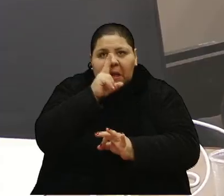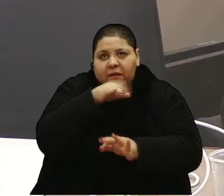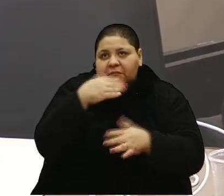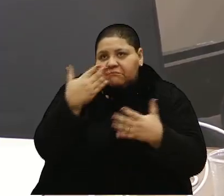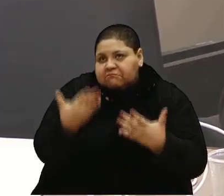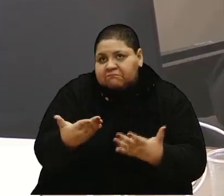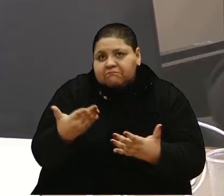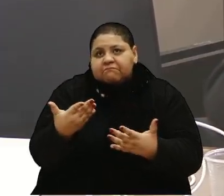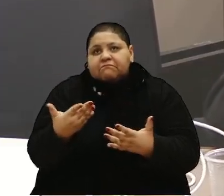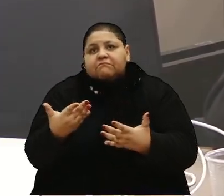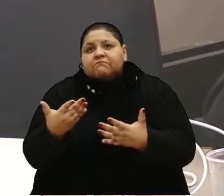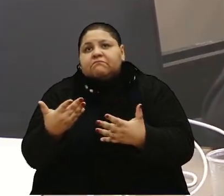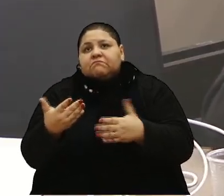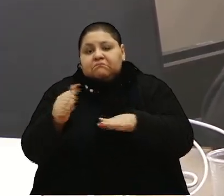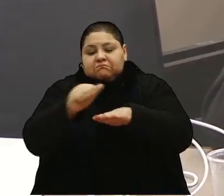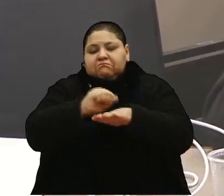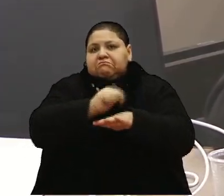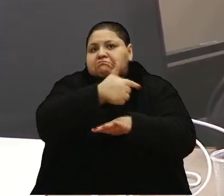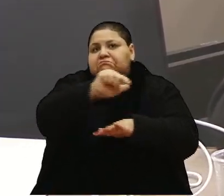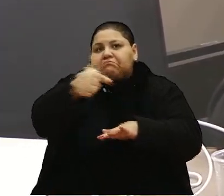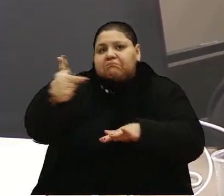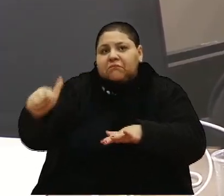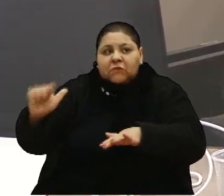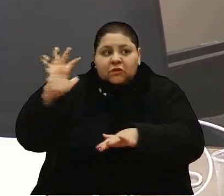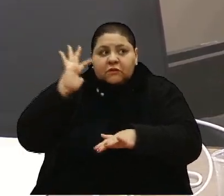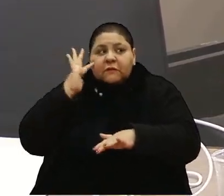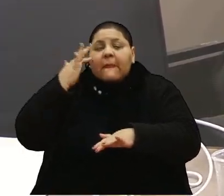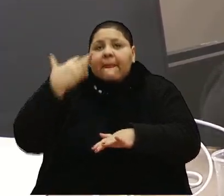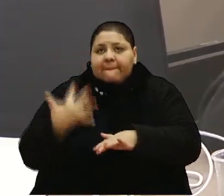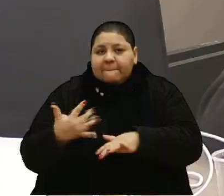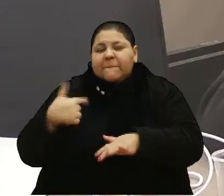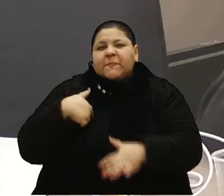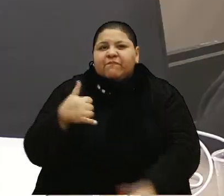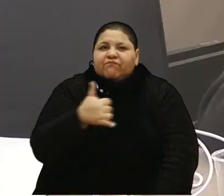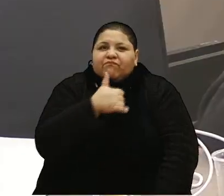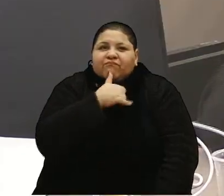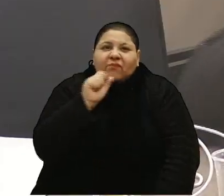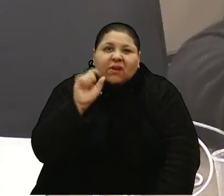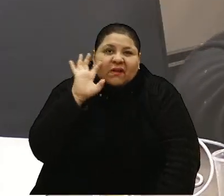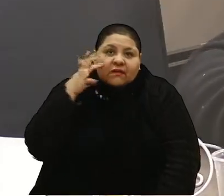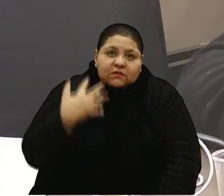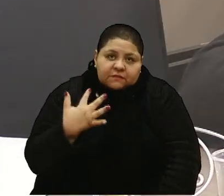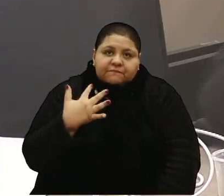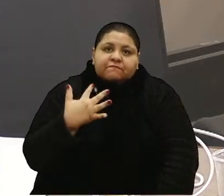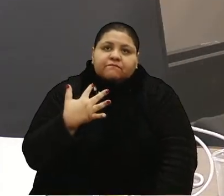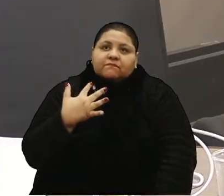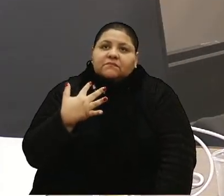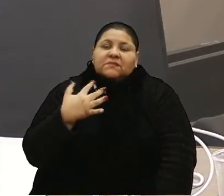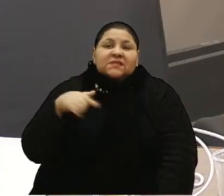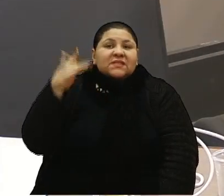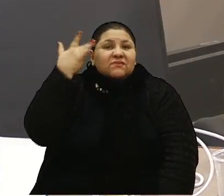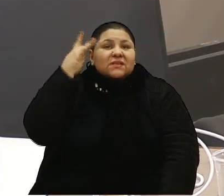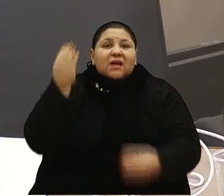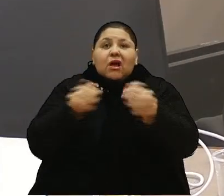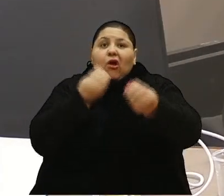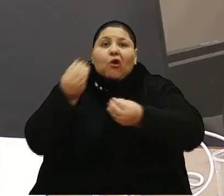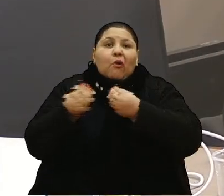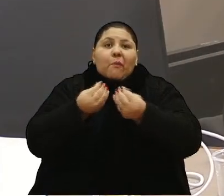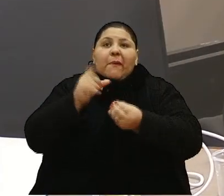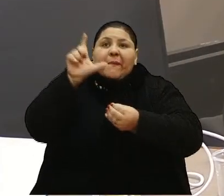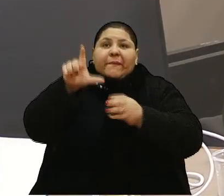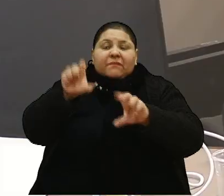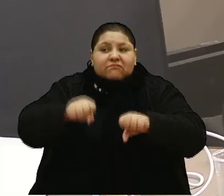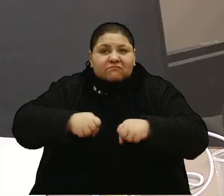daqui a pouco, um taser, alguma outra coisa resolveria, tá? E eu fico triste com o que aconteceu. A gente não sabe como a pessoa vai reagir.